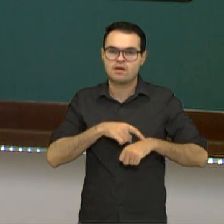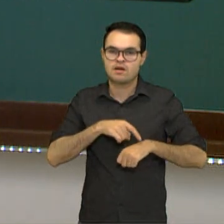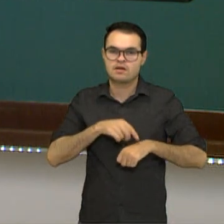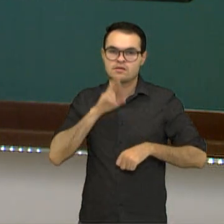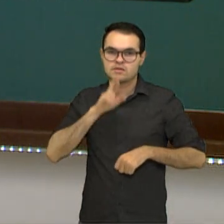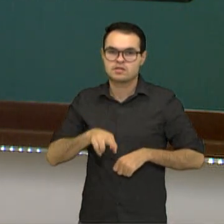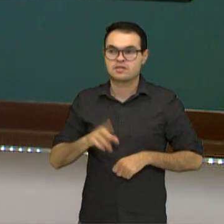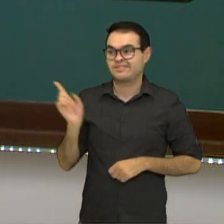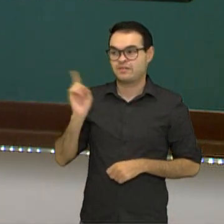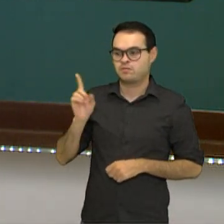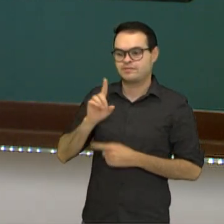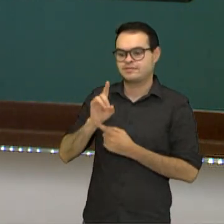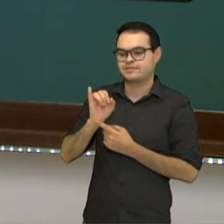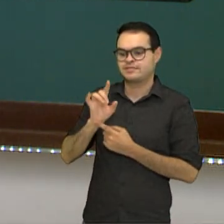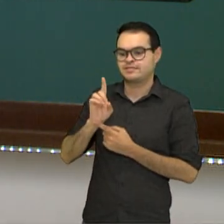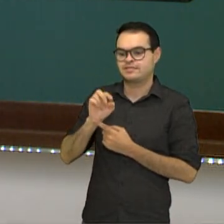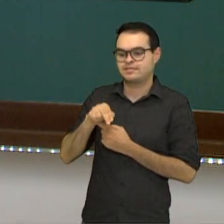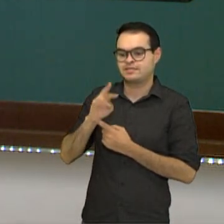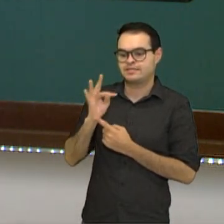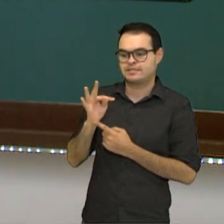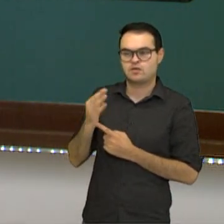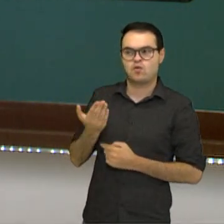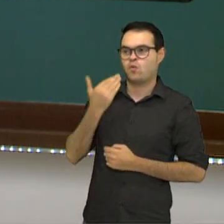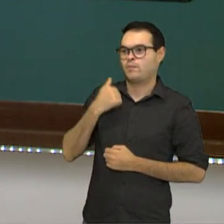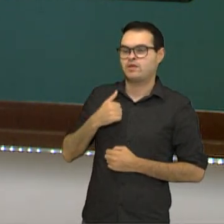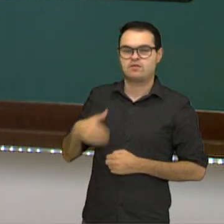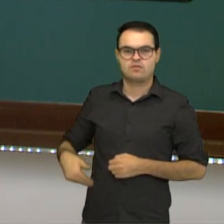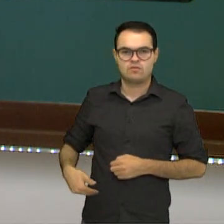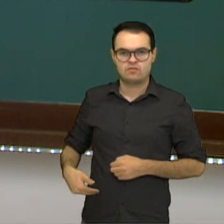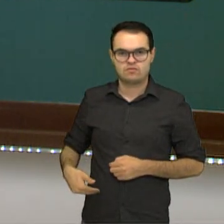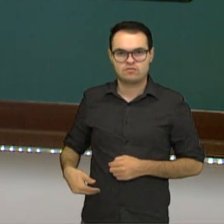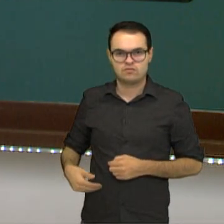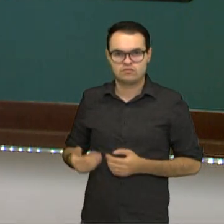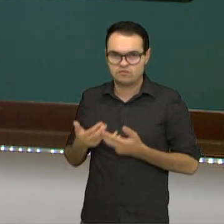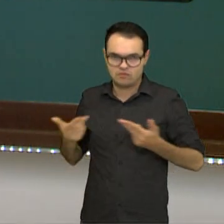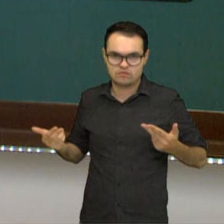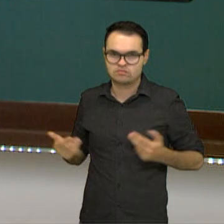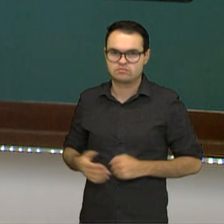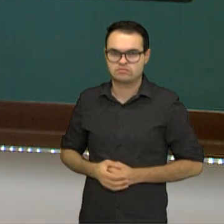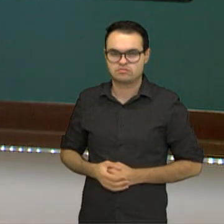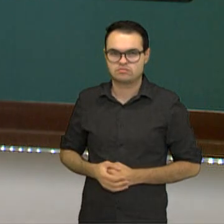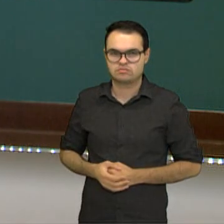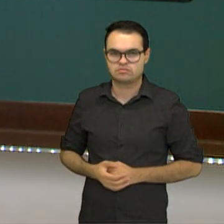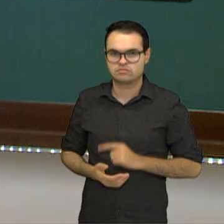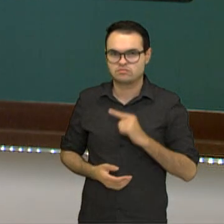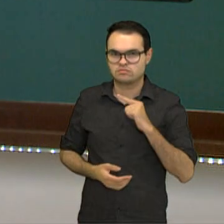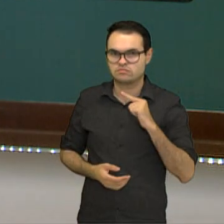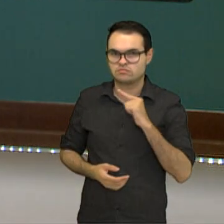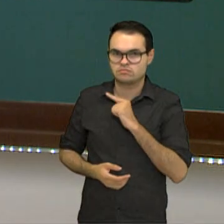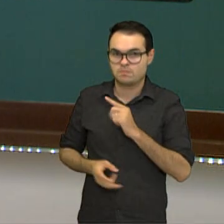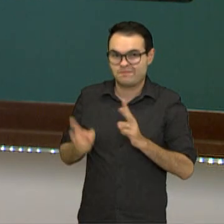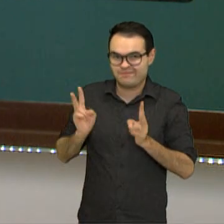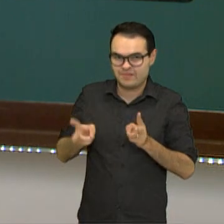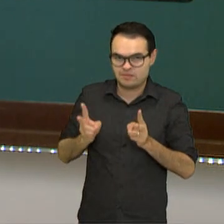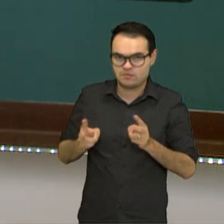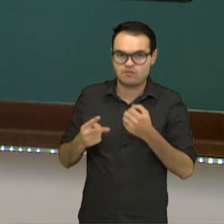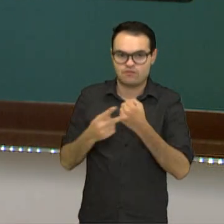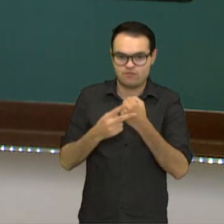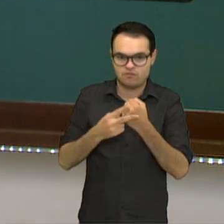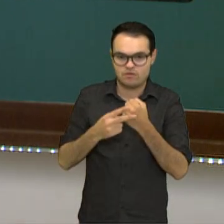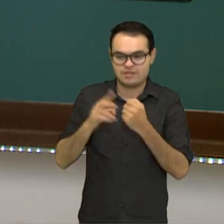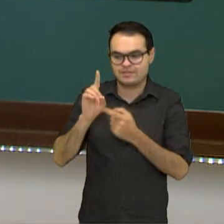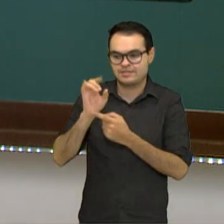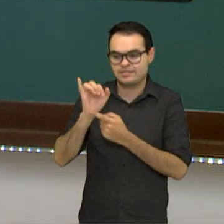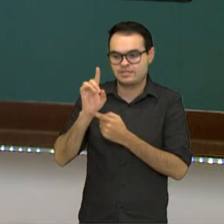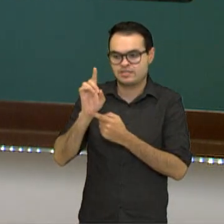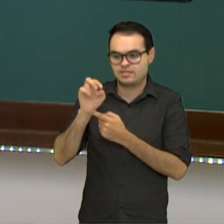olha, no, I didn't eat your food. Então, você usa o didn't na negativa e mantém o verbo na forma base. Se